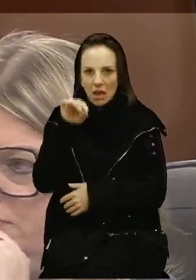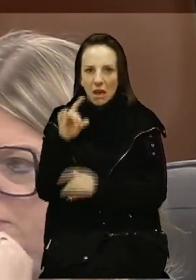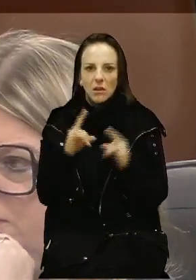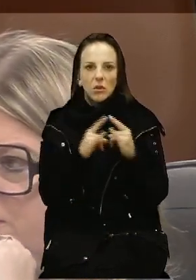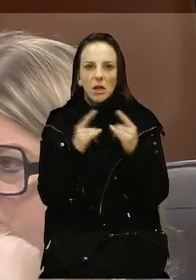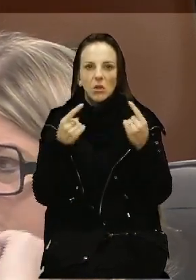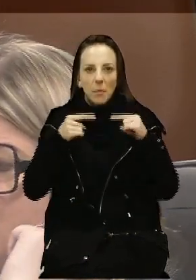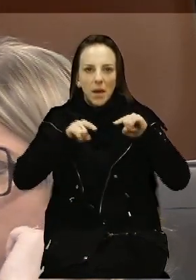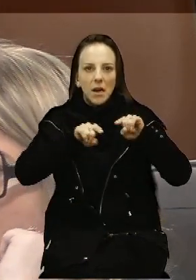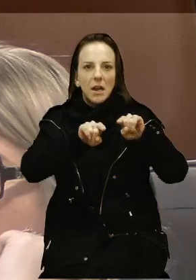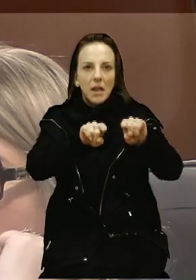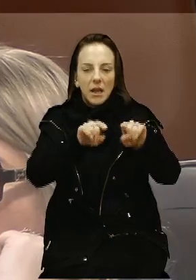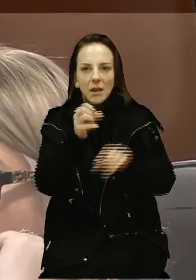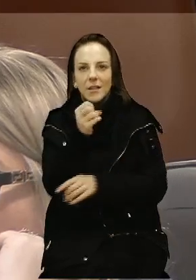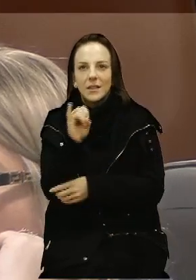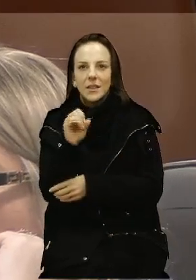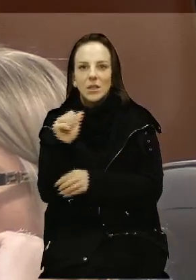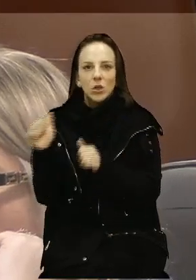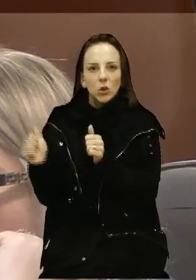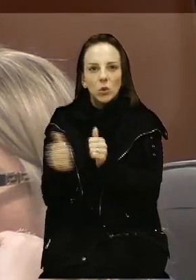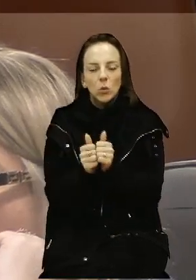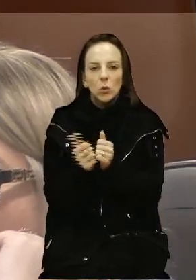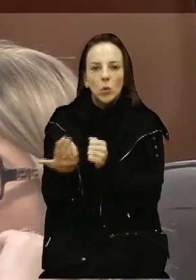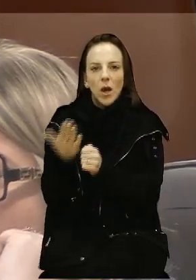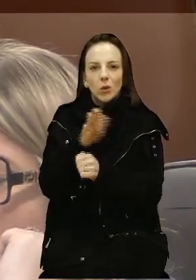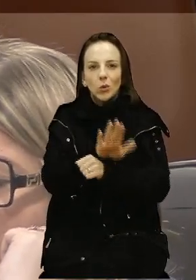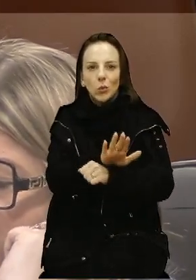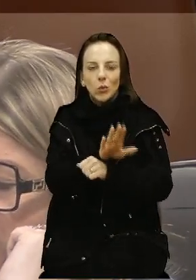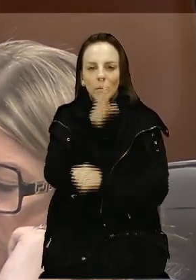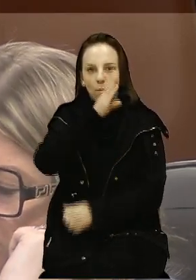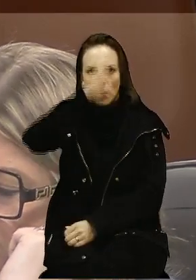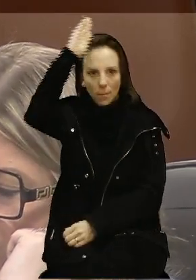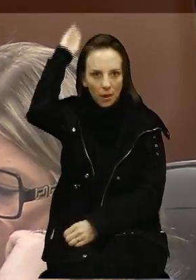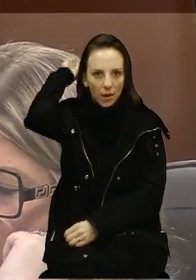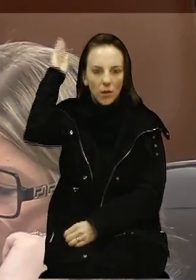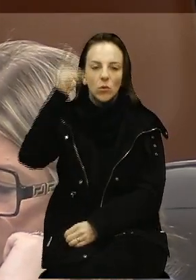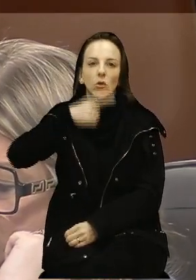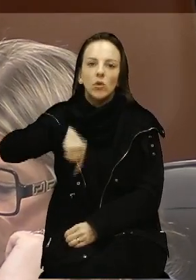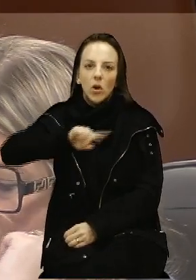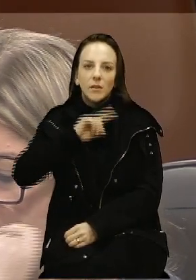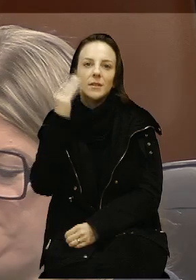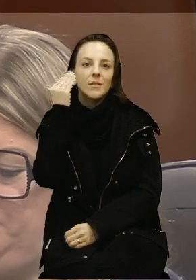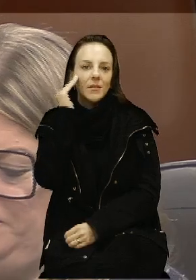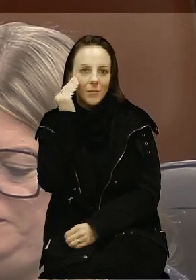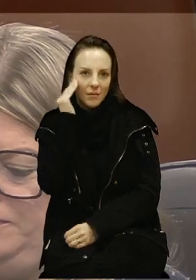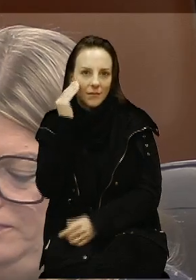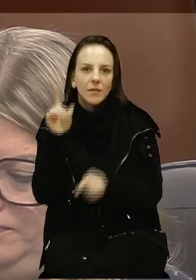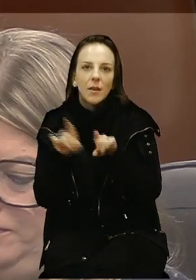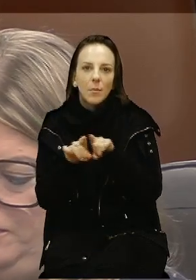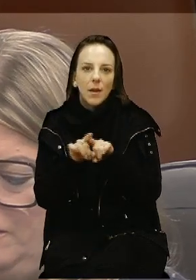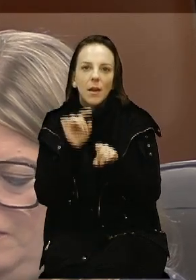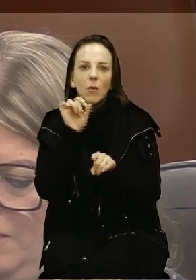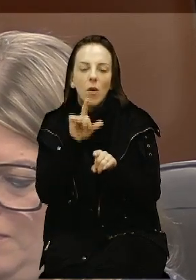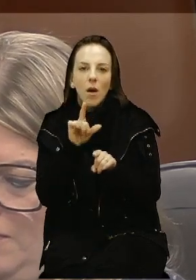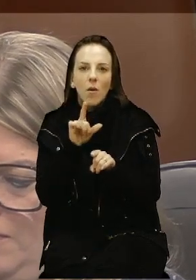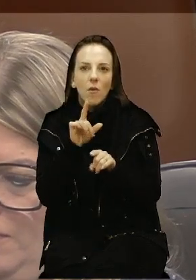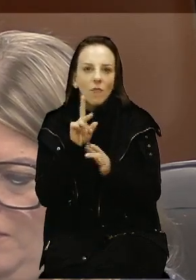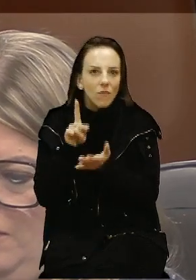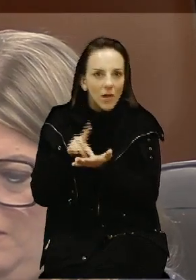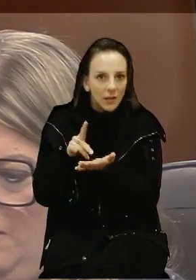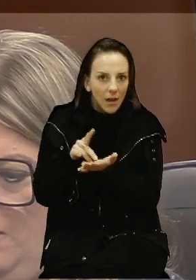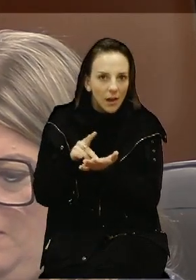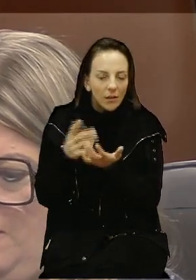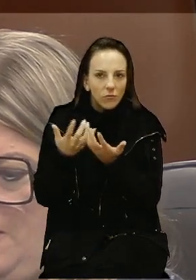trabalho em conjunto com os bombeiros, para que a gente possa entender também, né, qual a real função e se o poder público